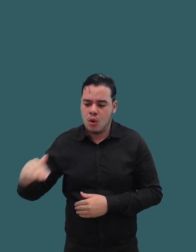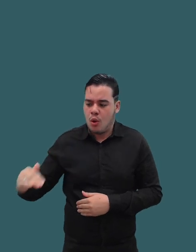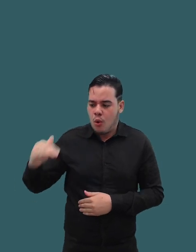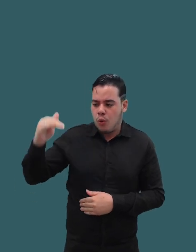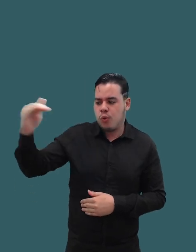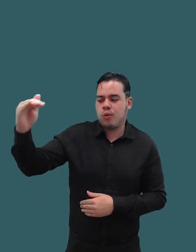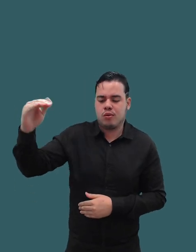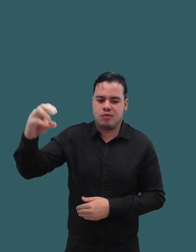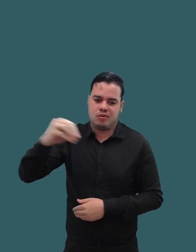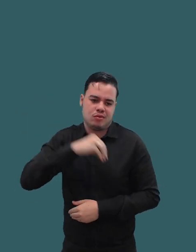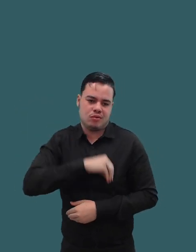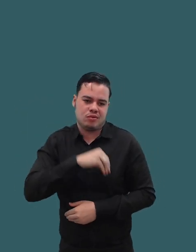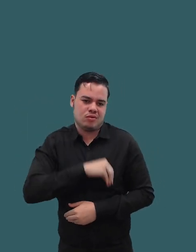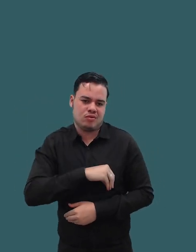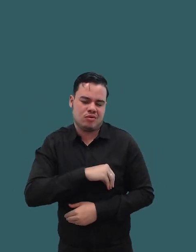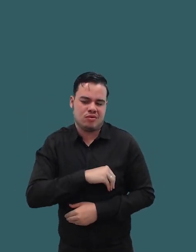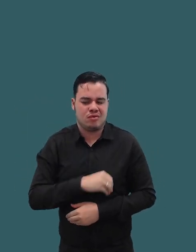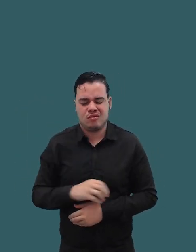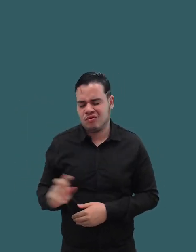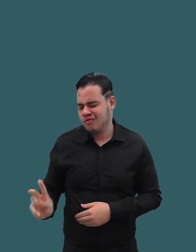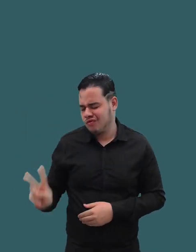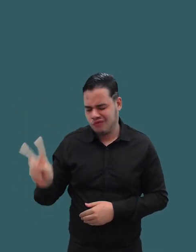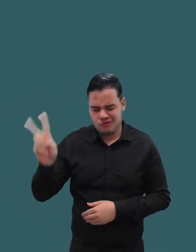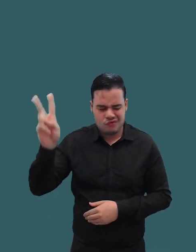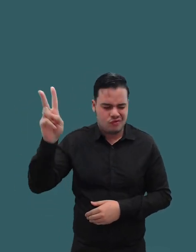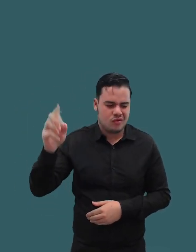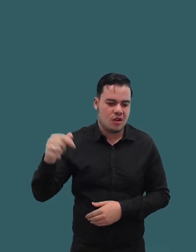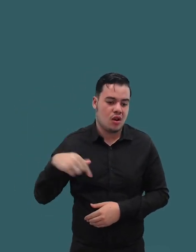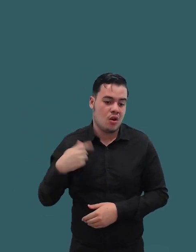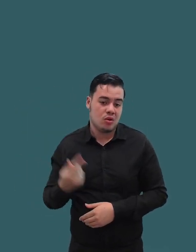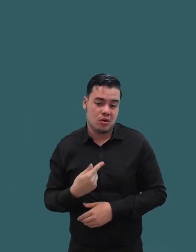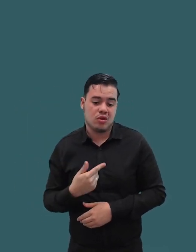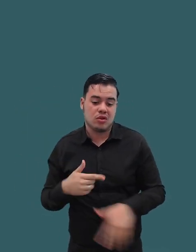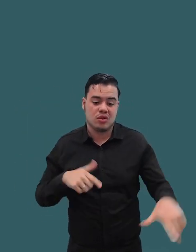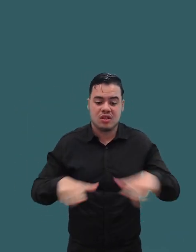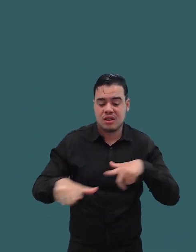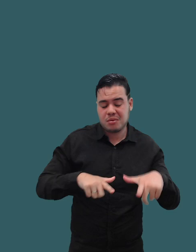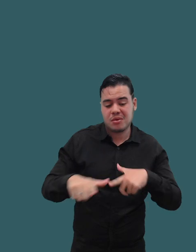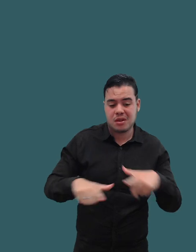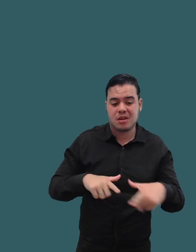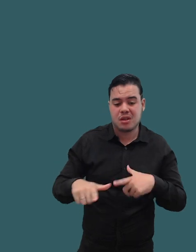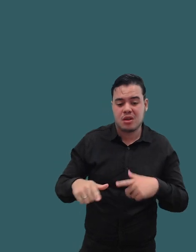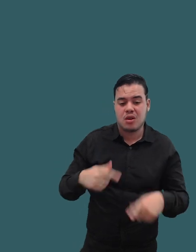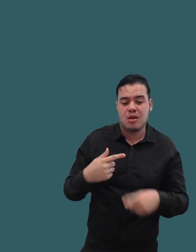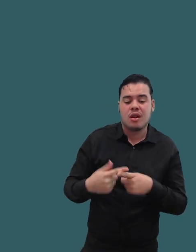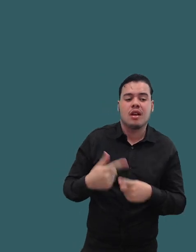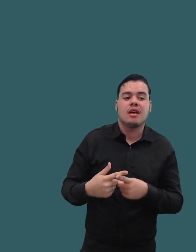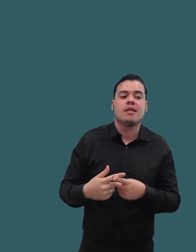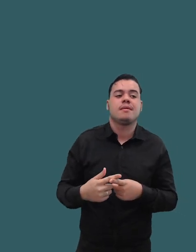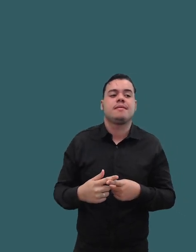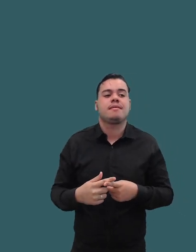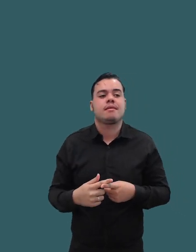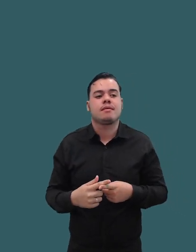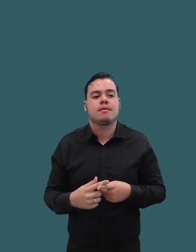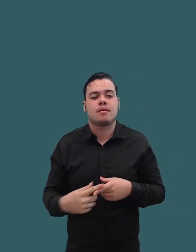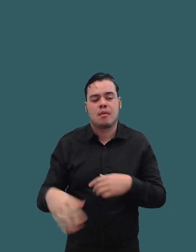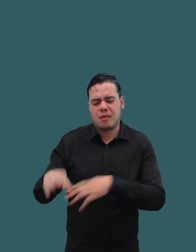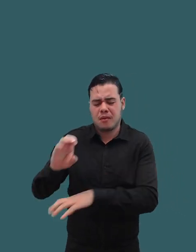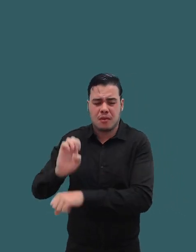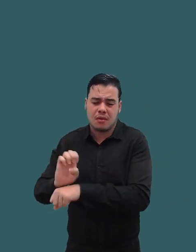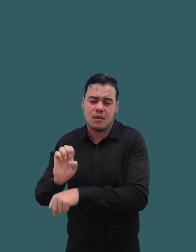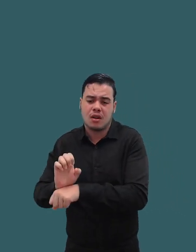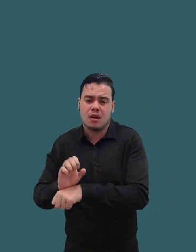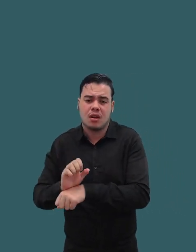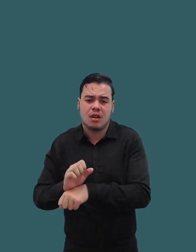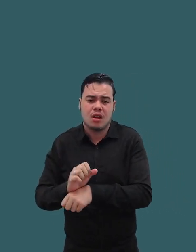pagamento sequer atingirá a contribuição que a produção da Fiocruz, enquanto instituição de Estado, e principalmente